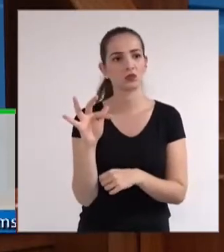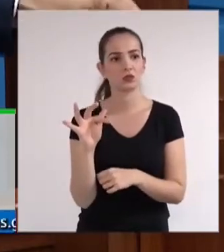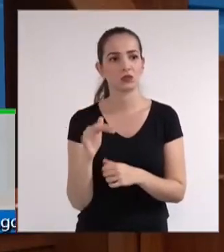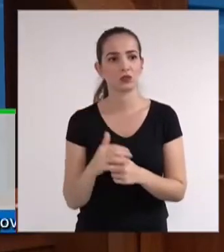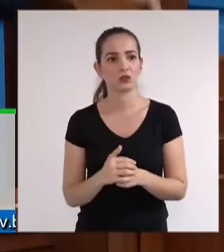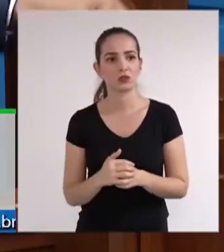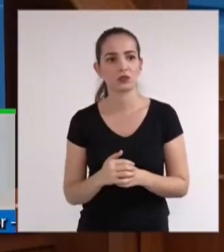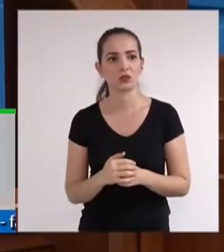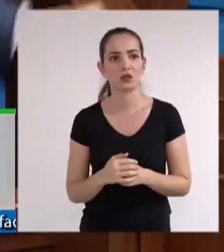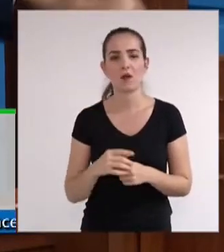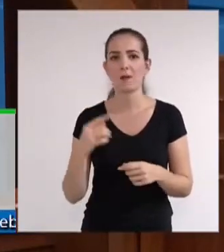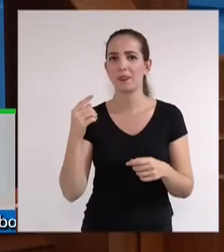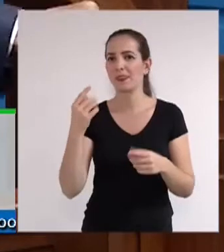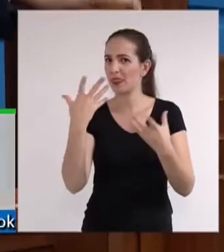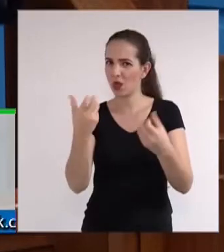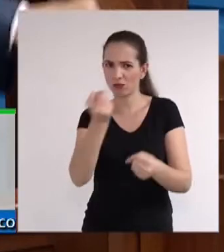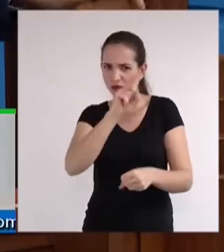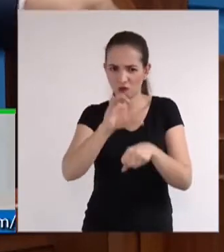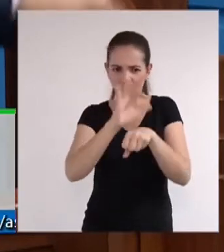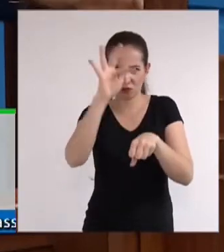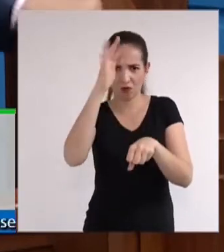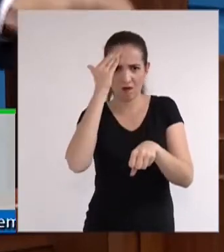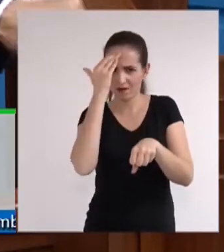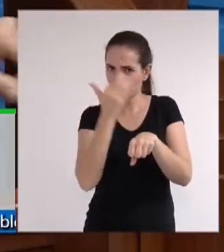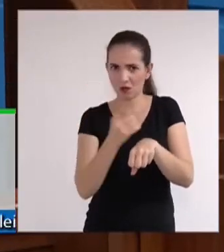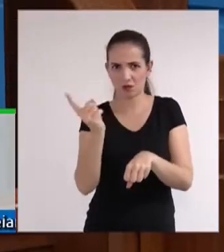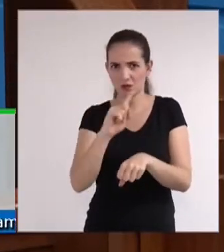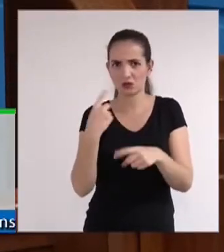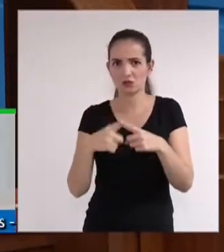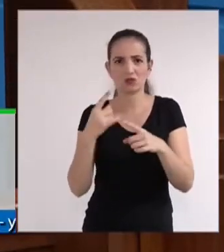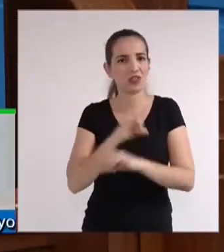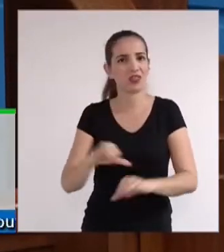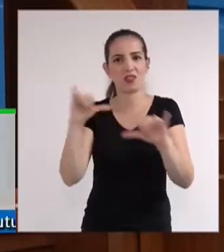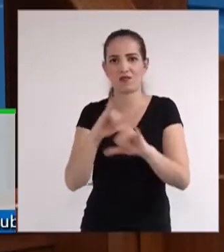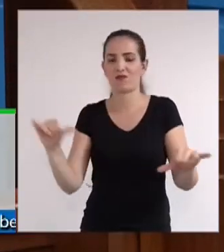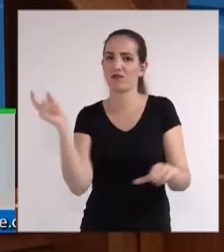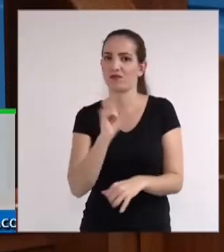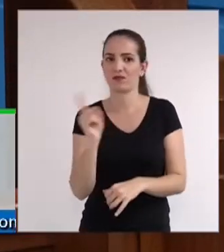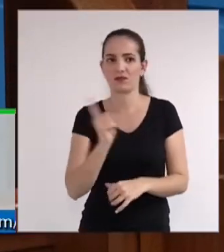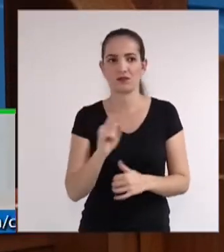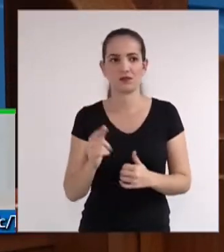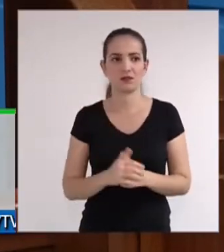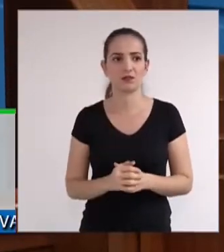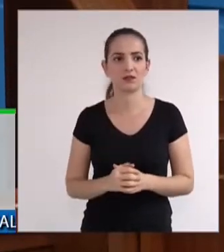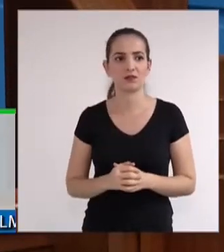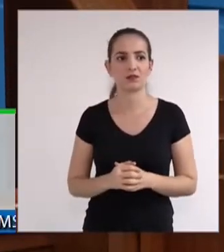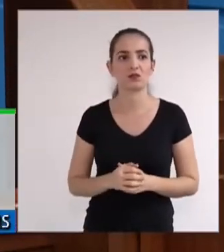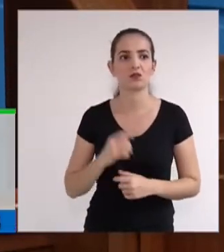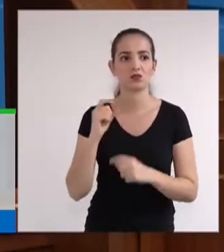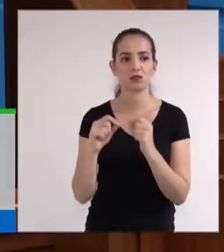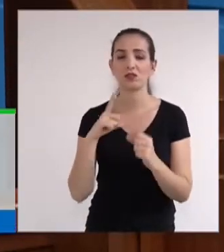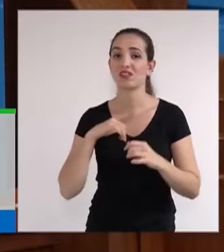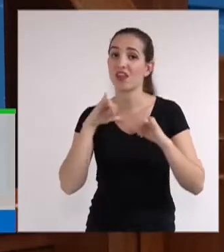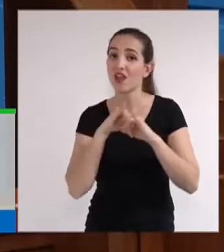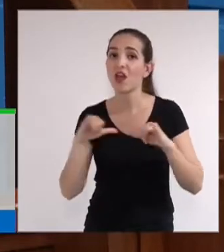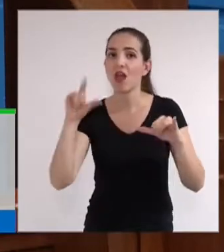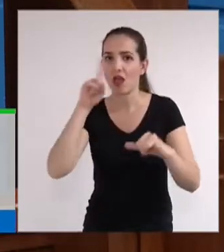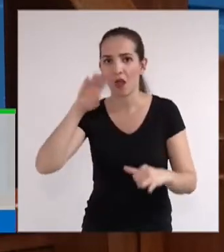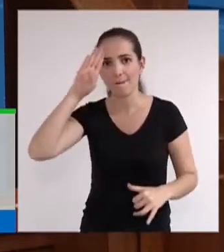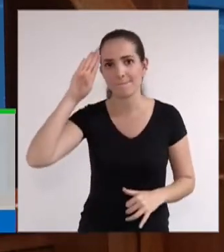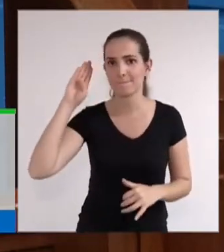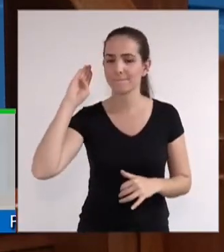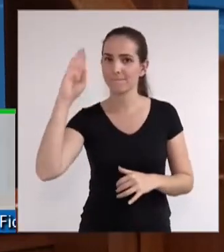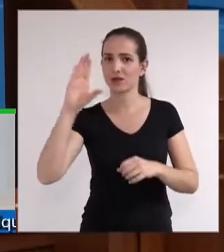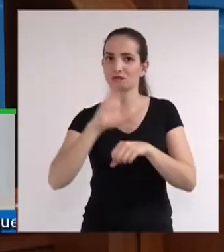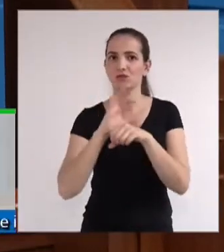votação pura e simplesmente porque não há publicidade. Entendam, senhores, publicidade é um princípio constitucional e